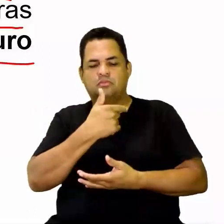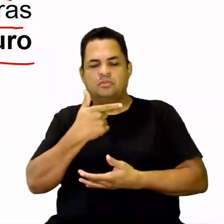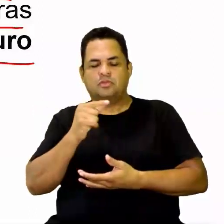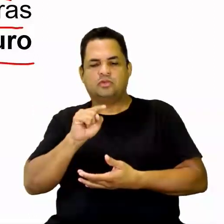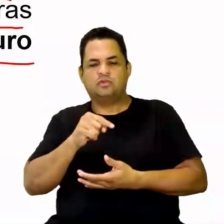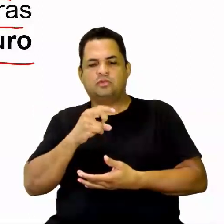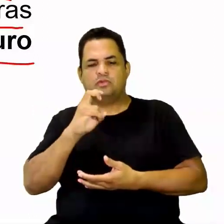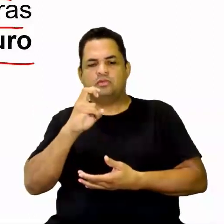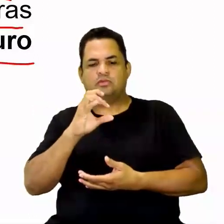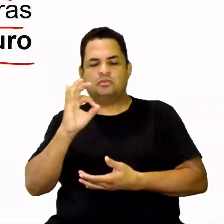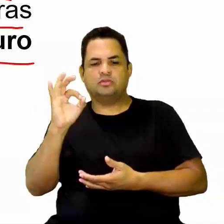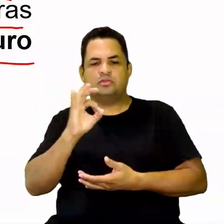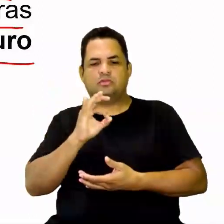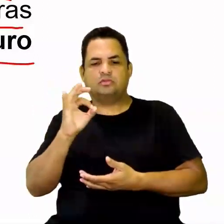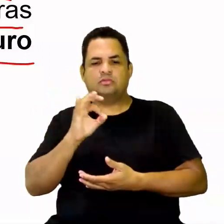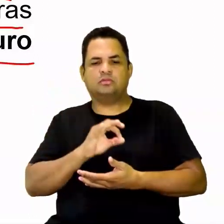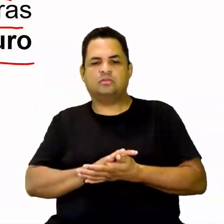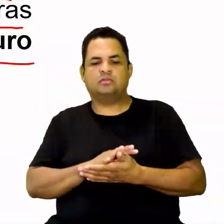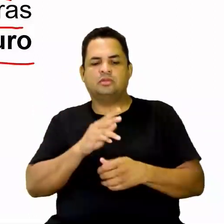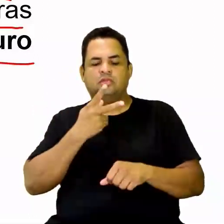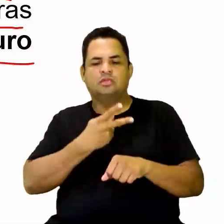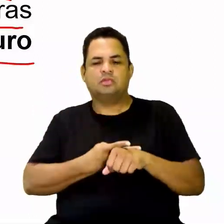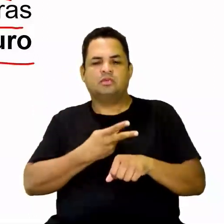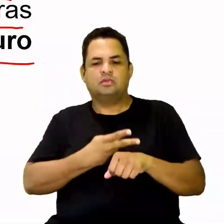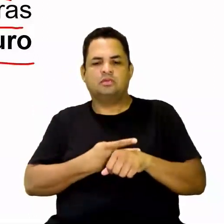12,5% e prata,